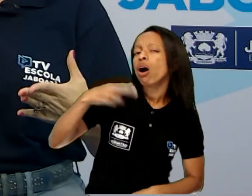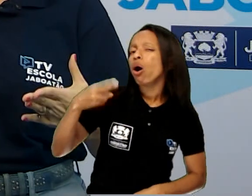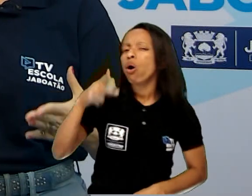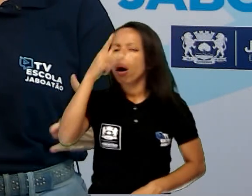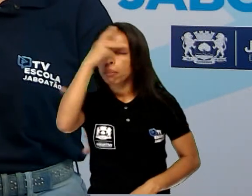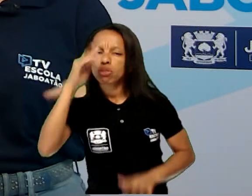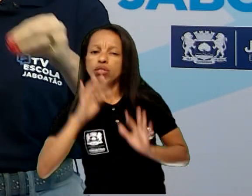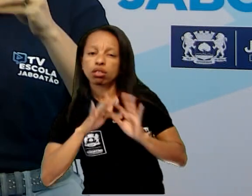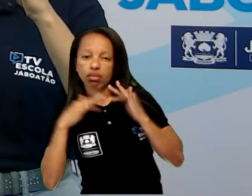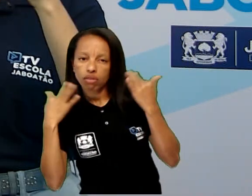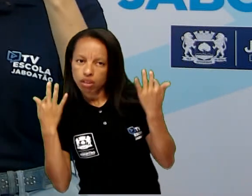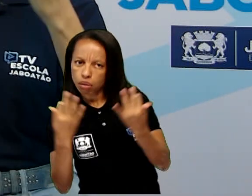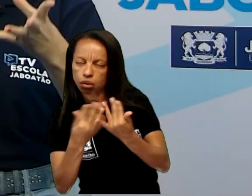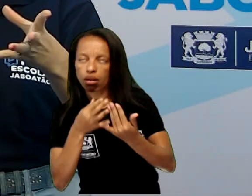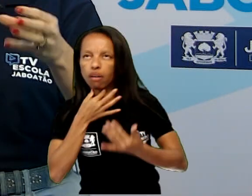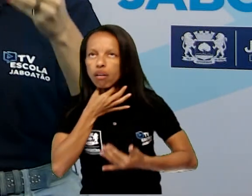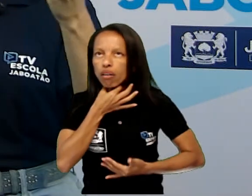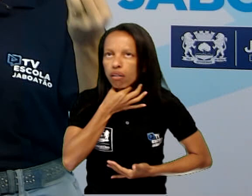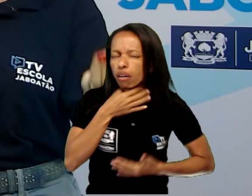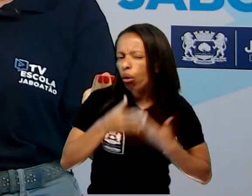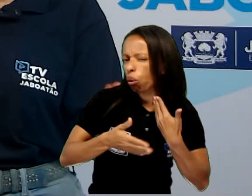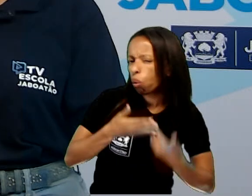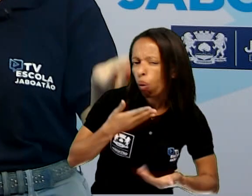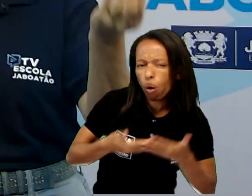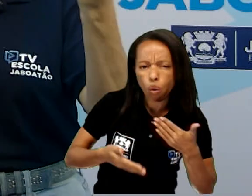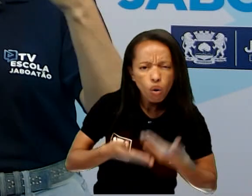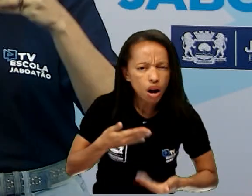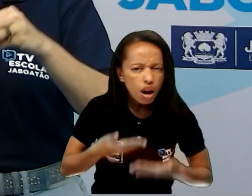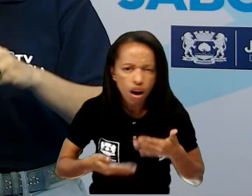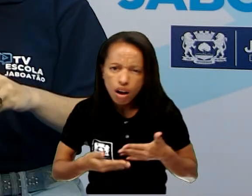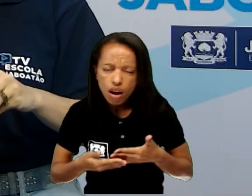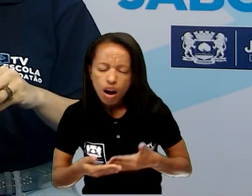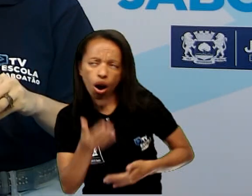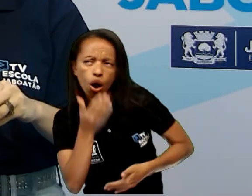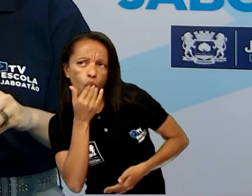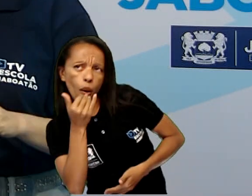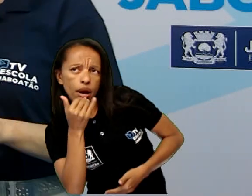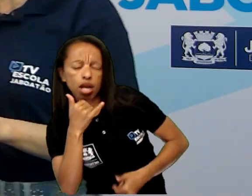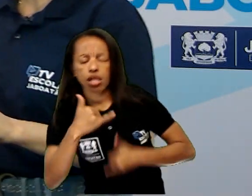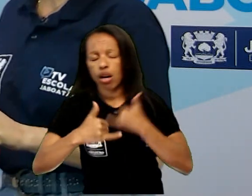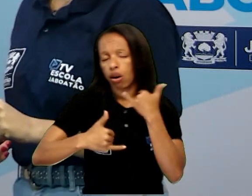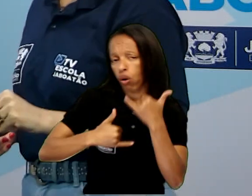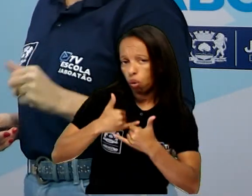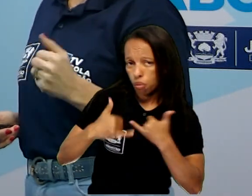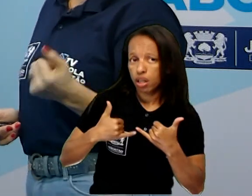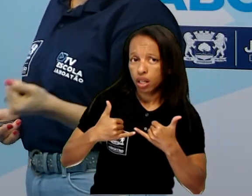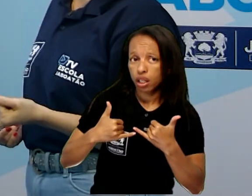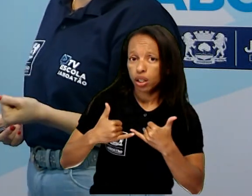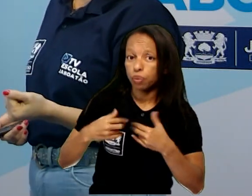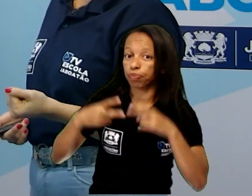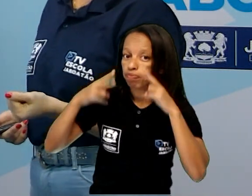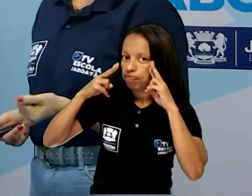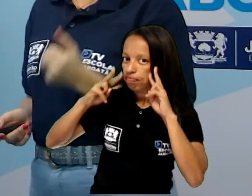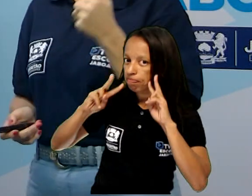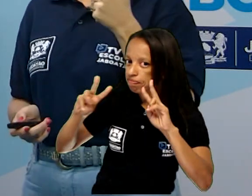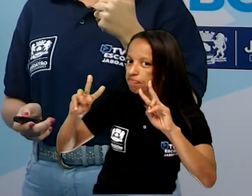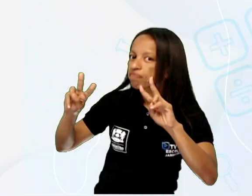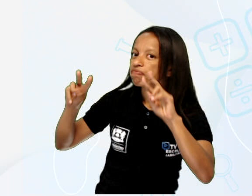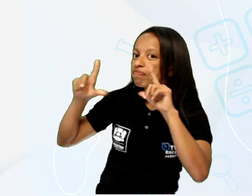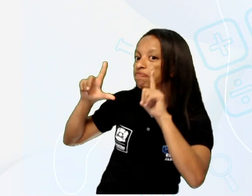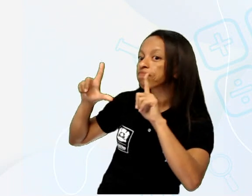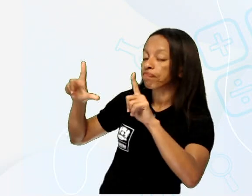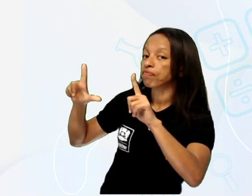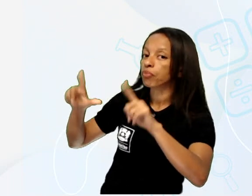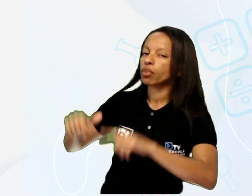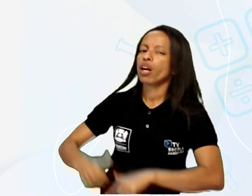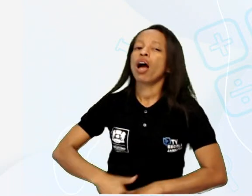de engasgo, seja lá por que for, por comida ou por algum brinquedinho, olha o que a gente deve fazer. Primeiro, manter